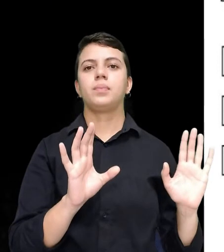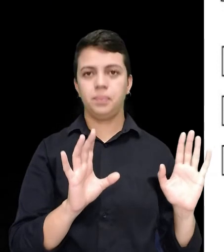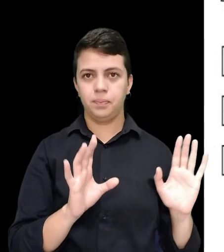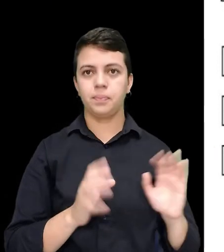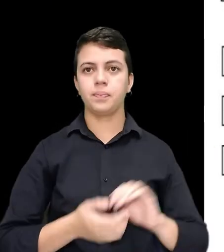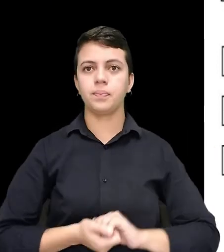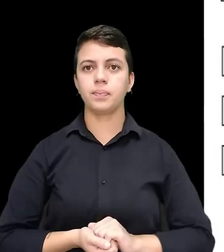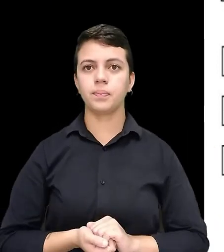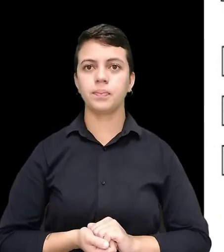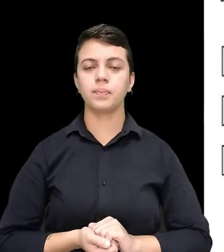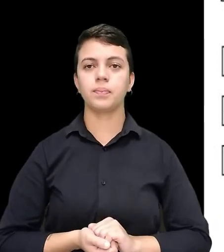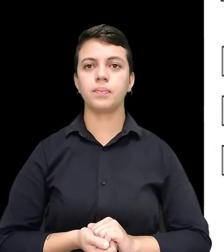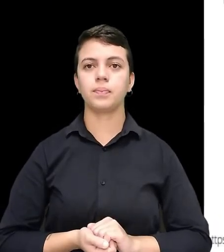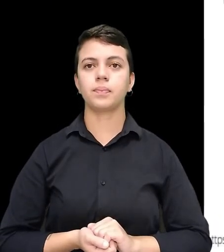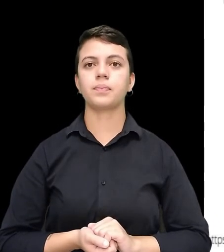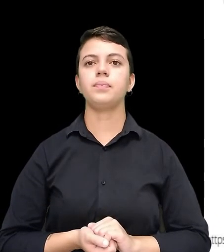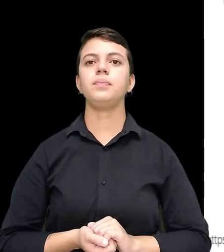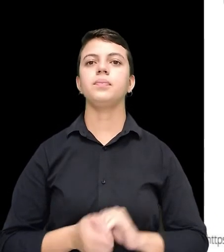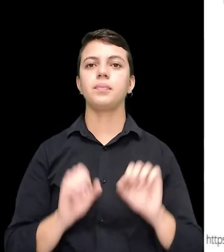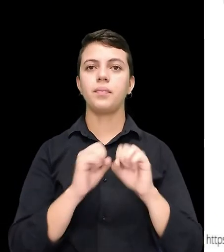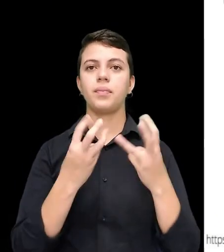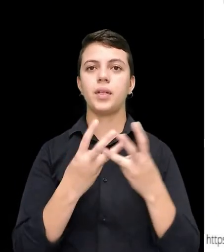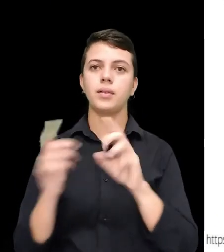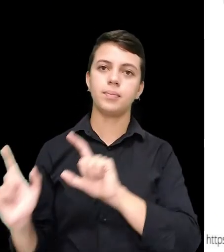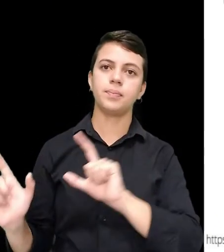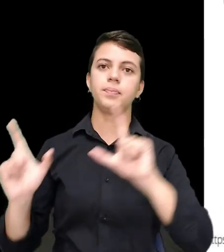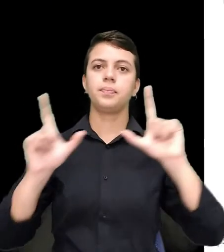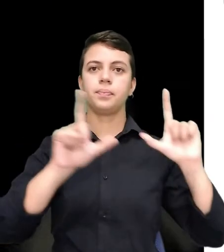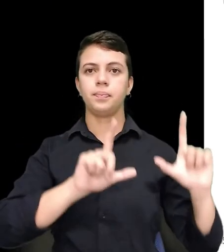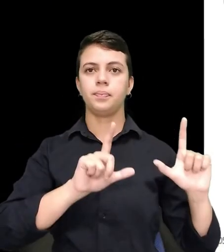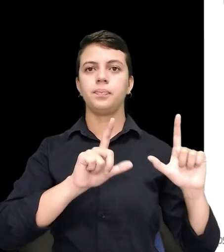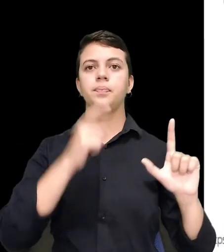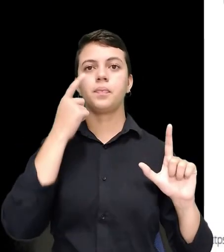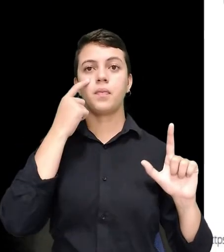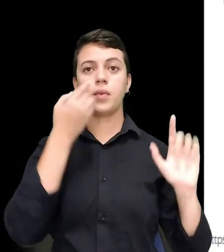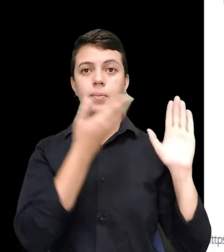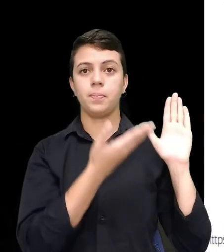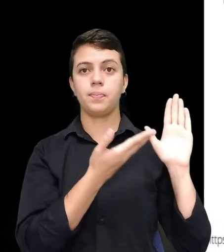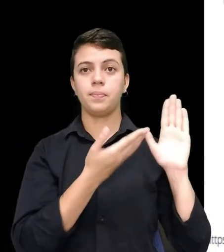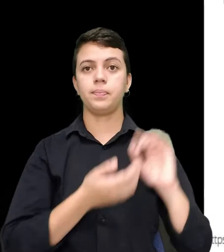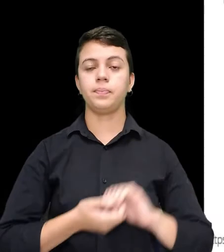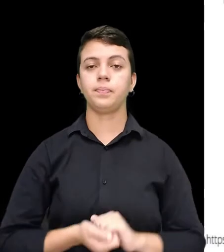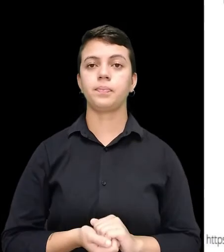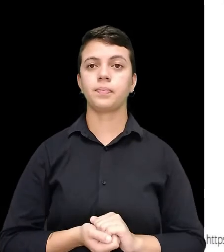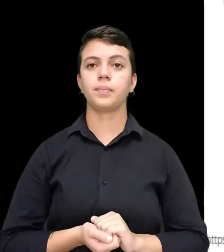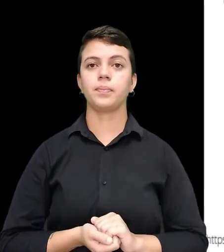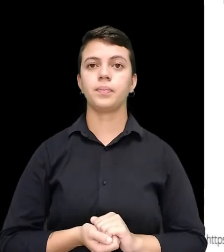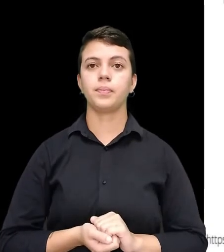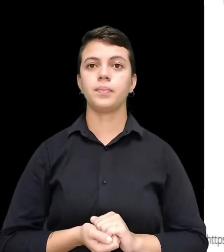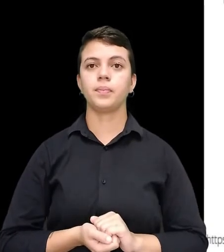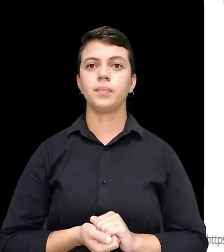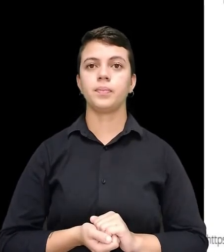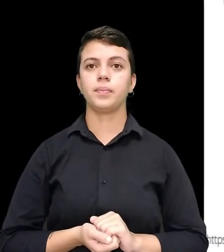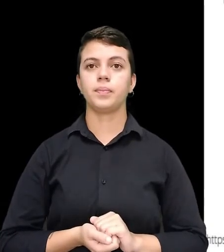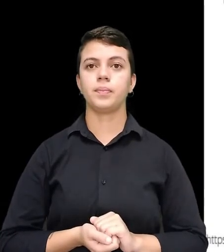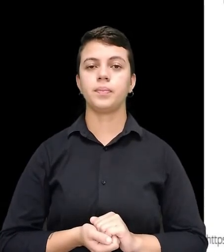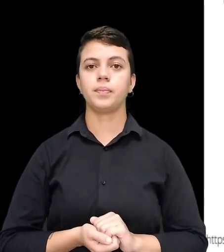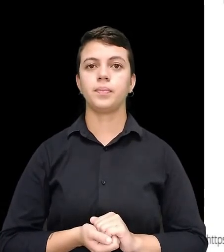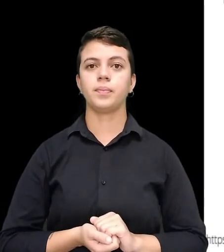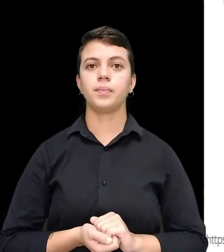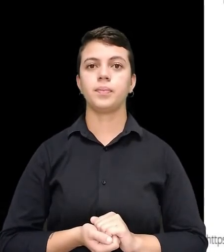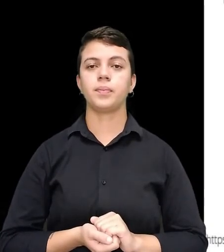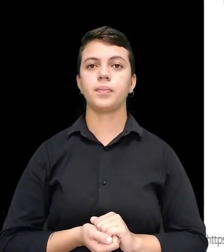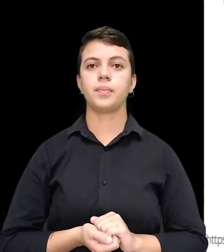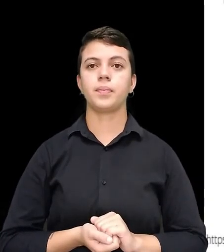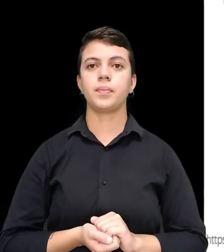disciplina, né? Seguindo aí para o próximo slide, nós